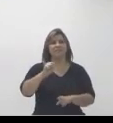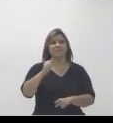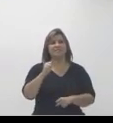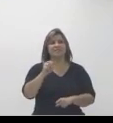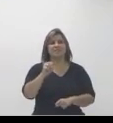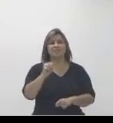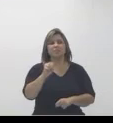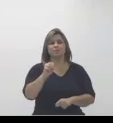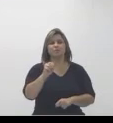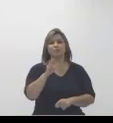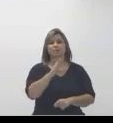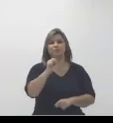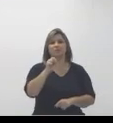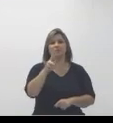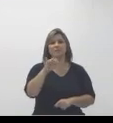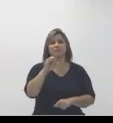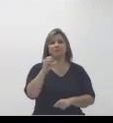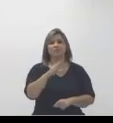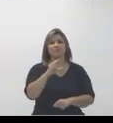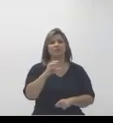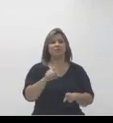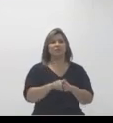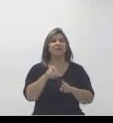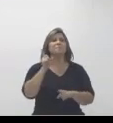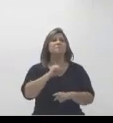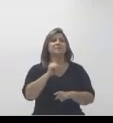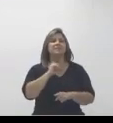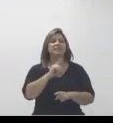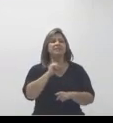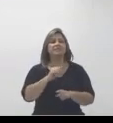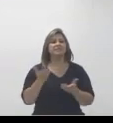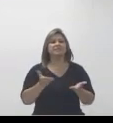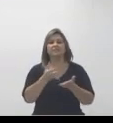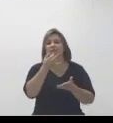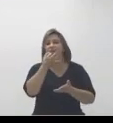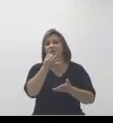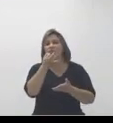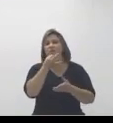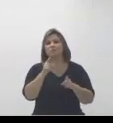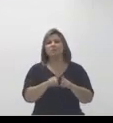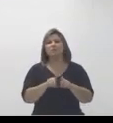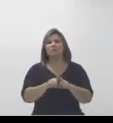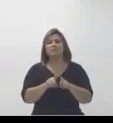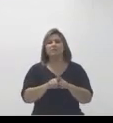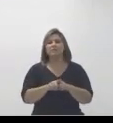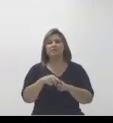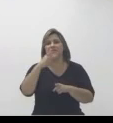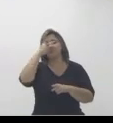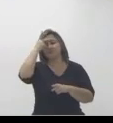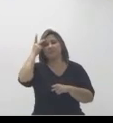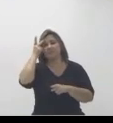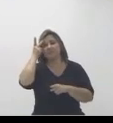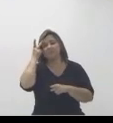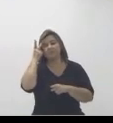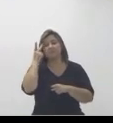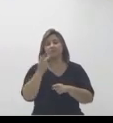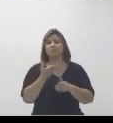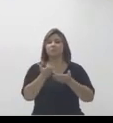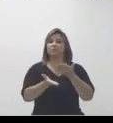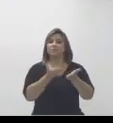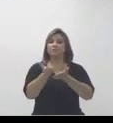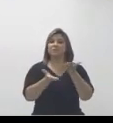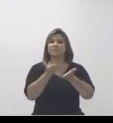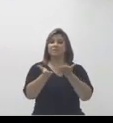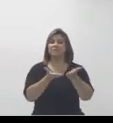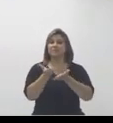gerais gostaria que os profissionais falassem em qual a posição do conselho com relação à internação voluntária e involuntária e adolescentes de